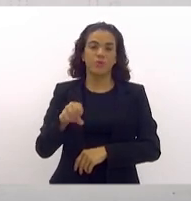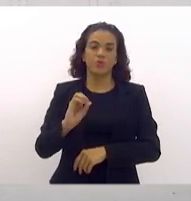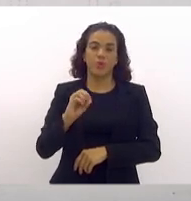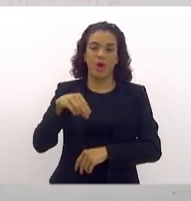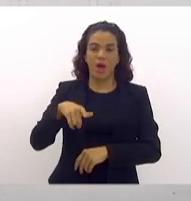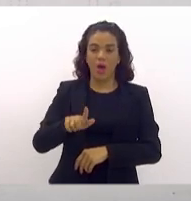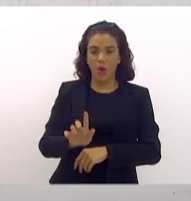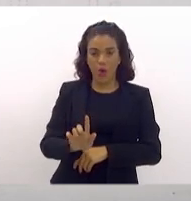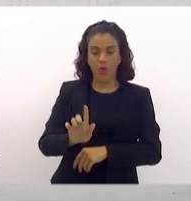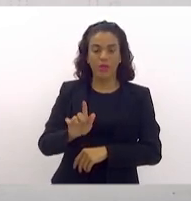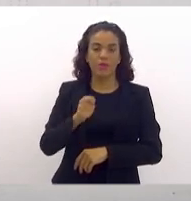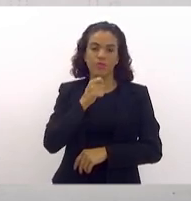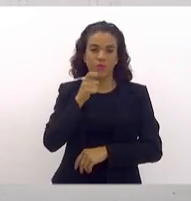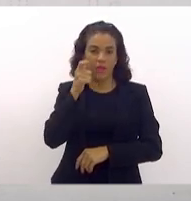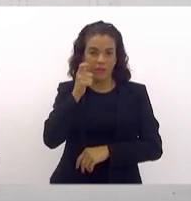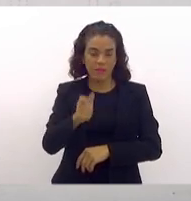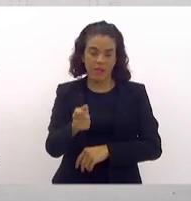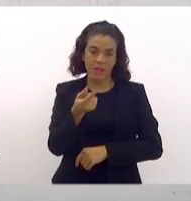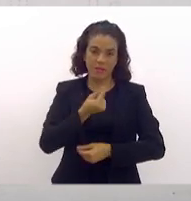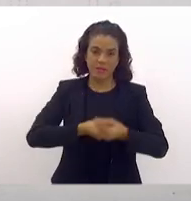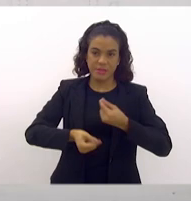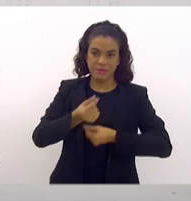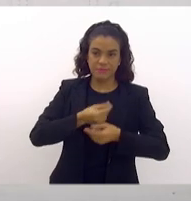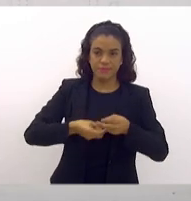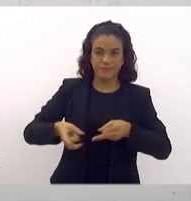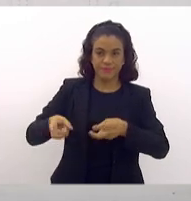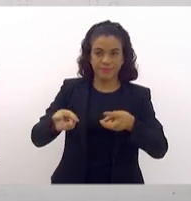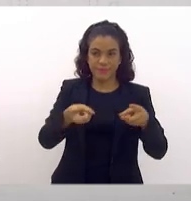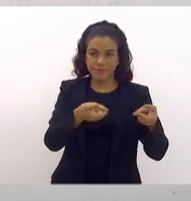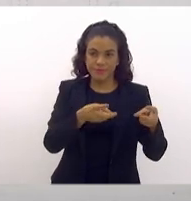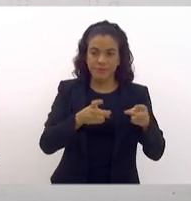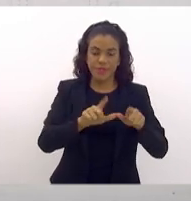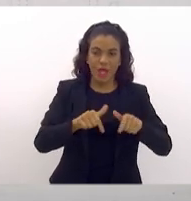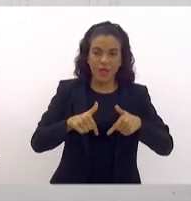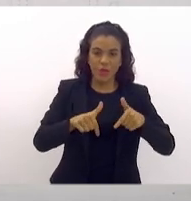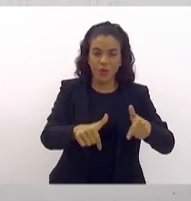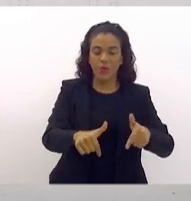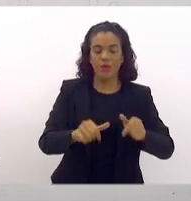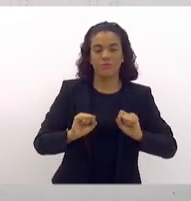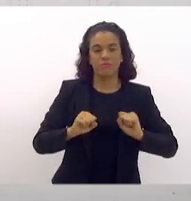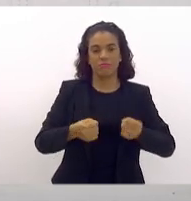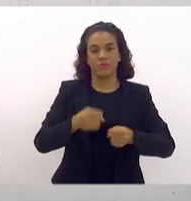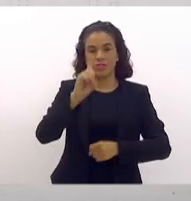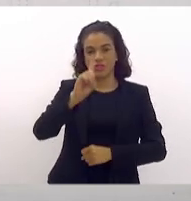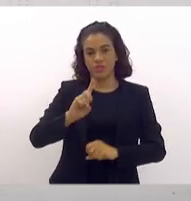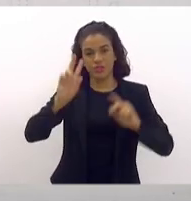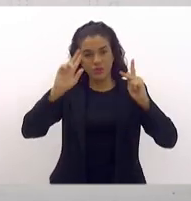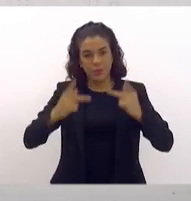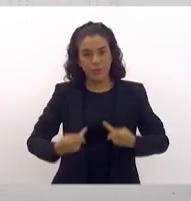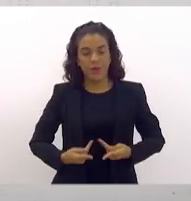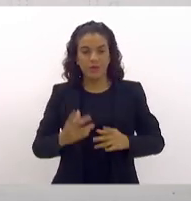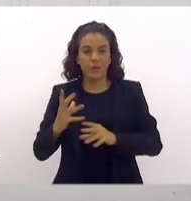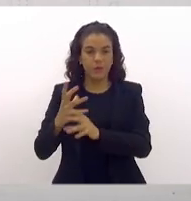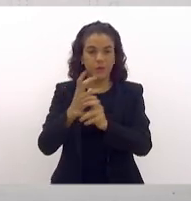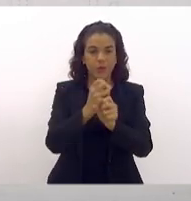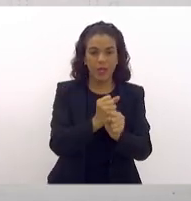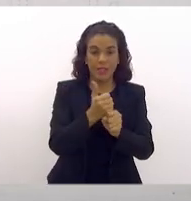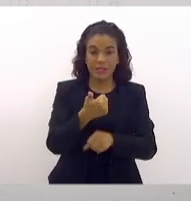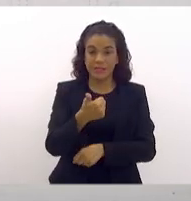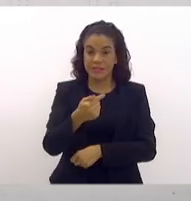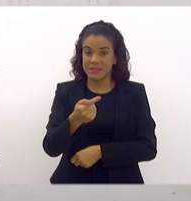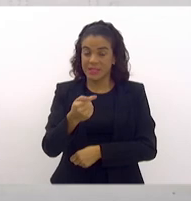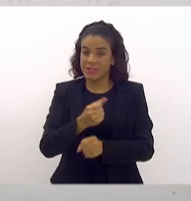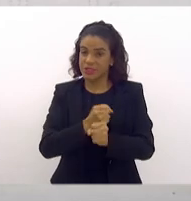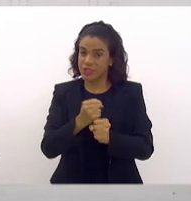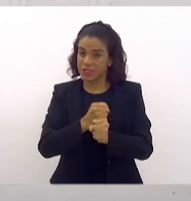fins lucrativos, que já atua defendendo os direitos humanos na internet há 17 anos, um pouco